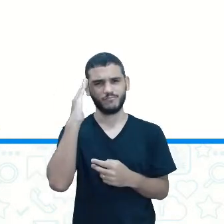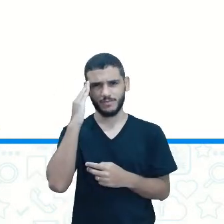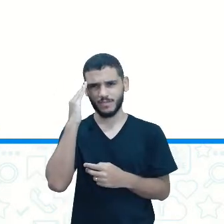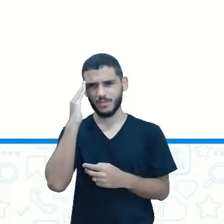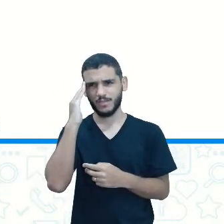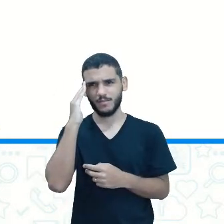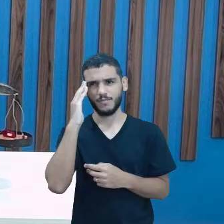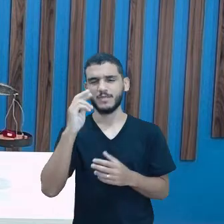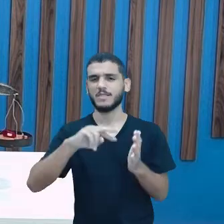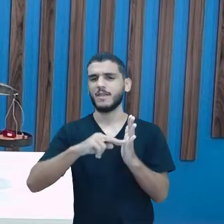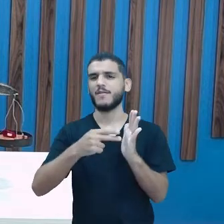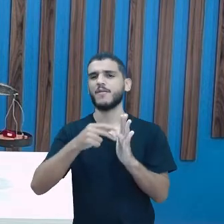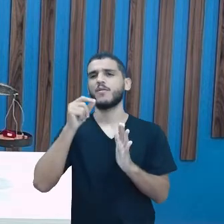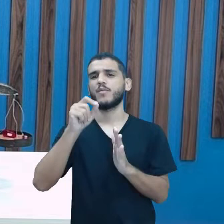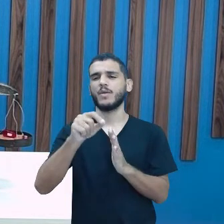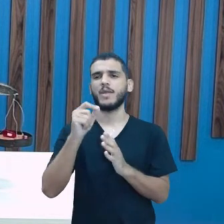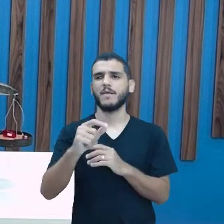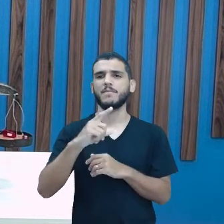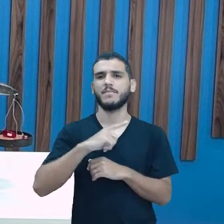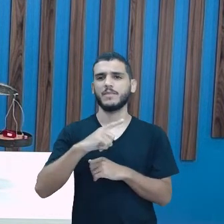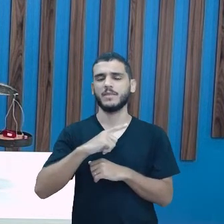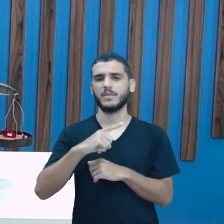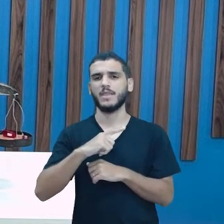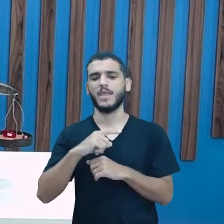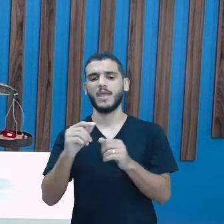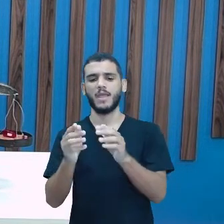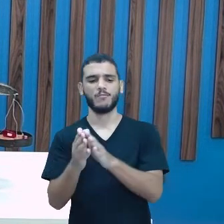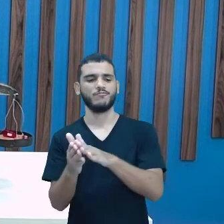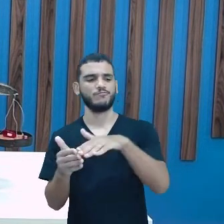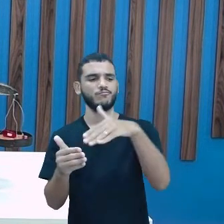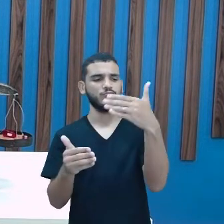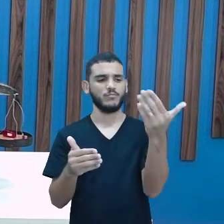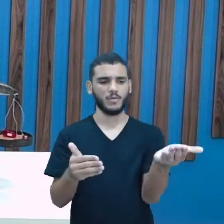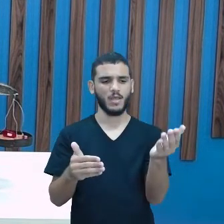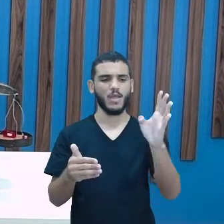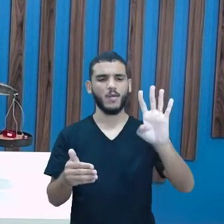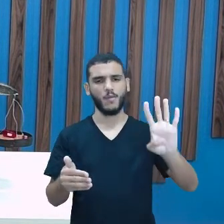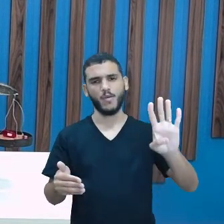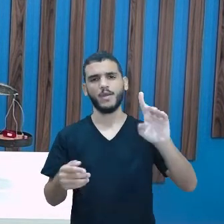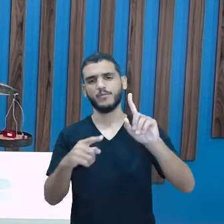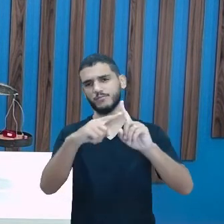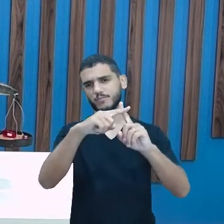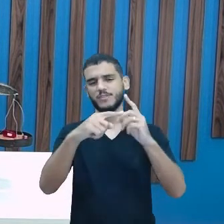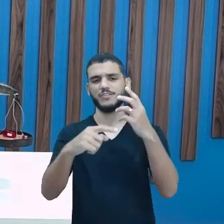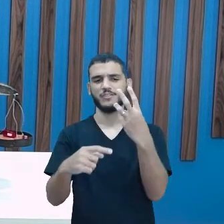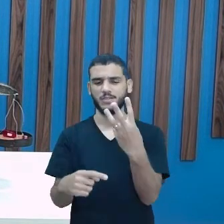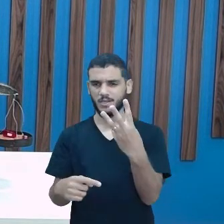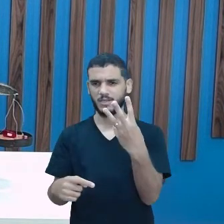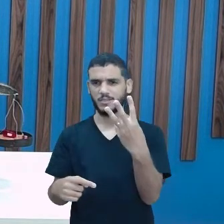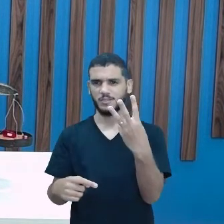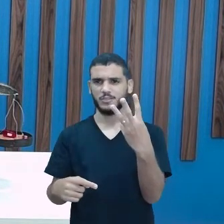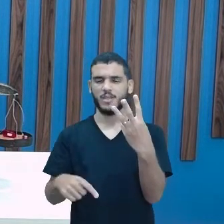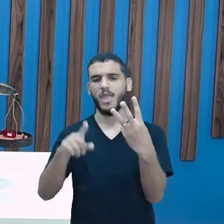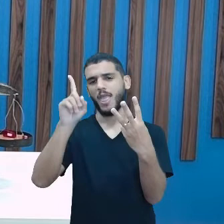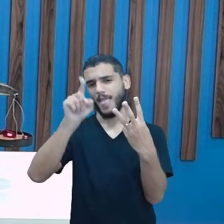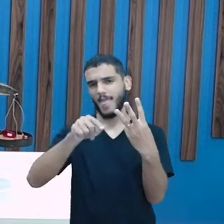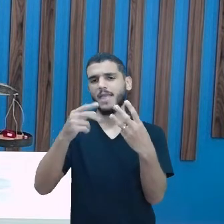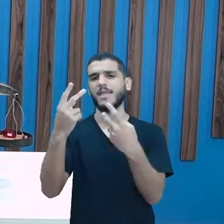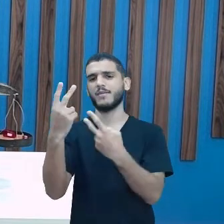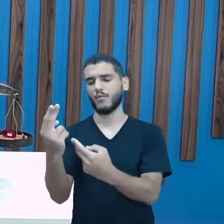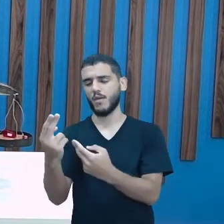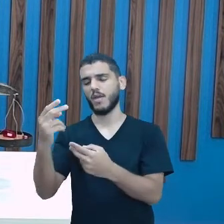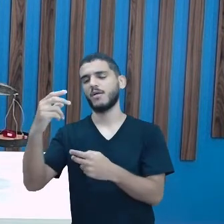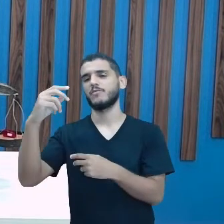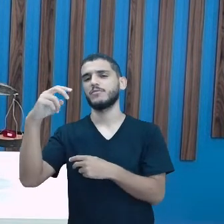Está dizendo que o que eu tenho do lado de vocês aí, né? Do lado esquerdo é o mesmo que eu tenho